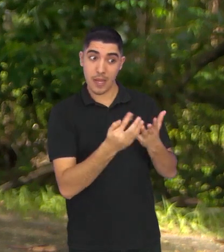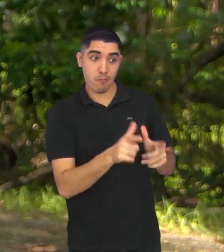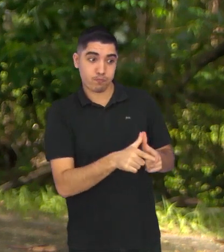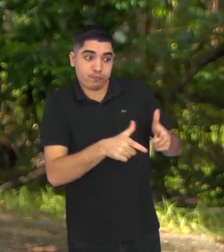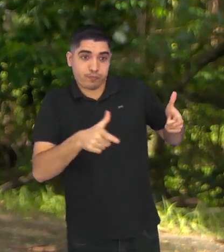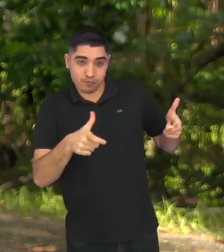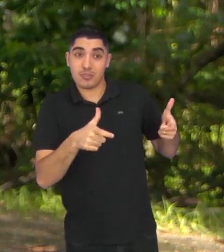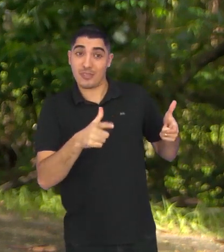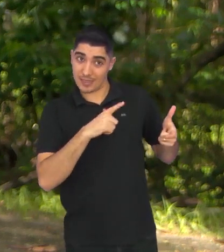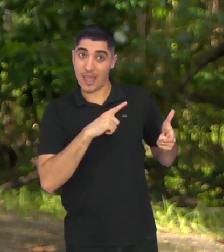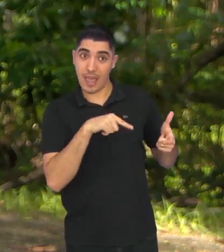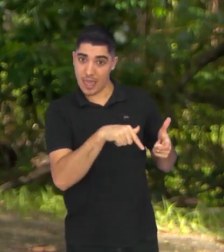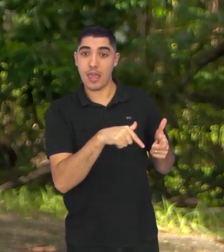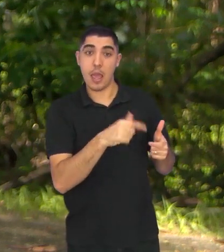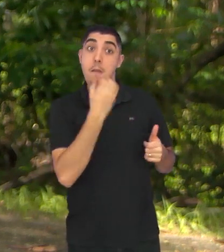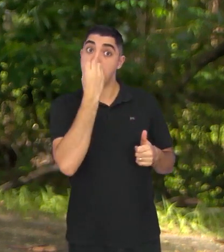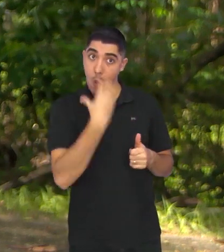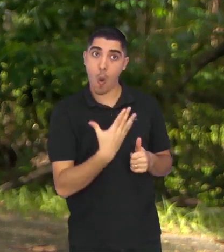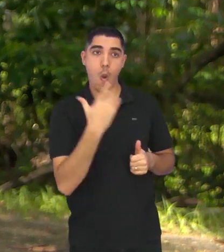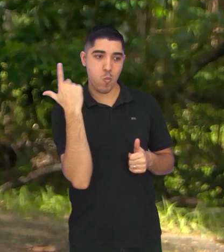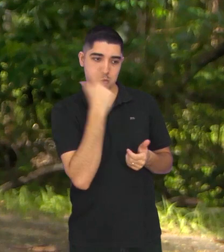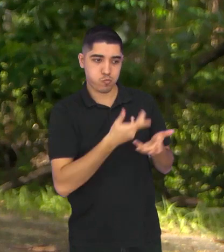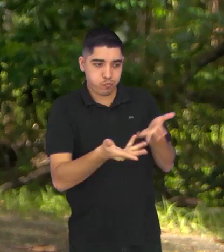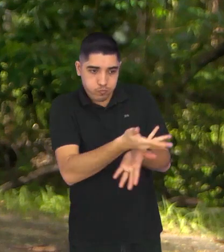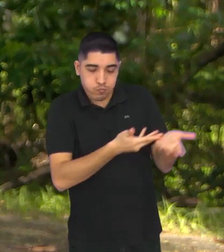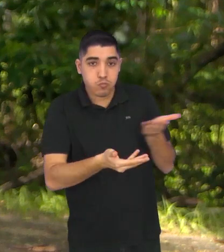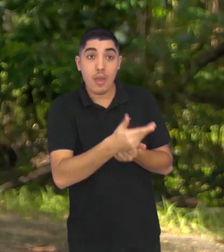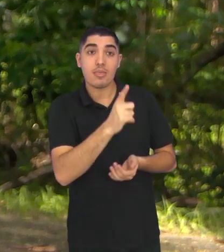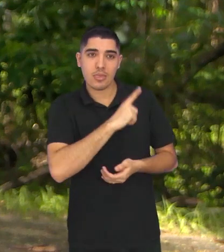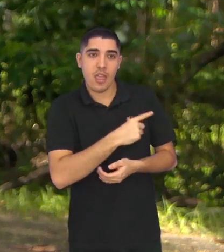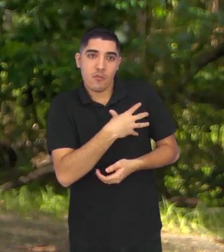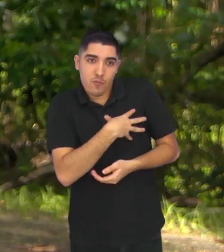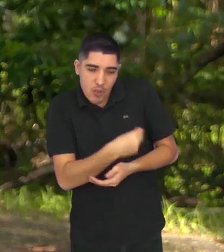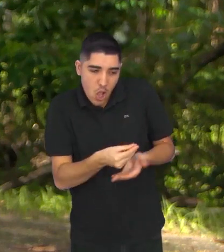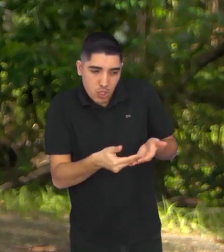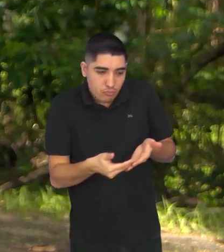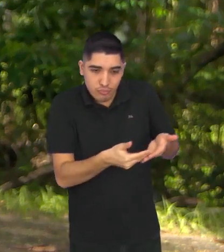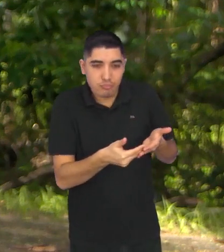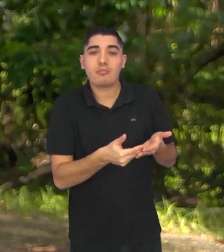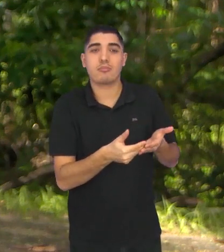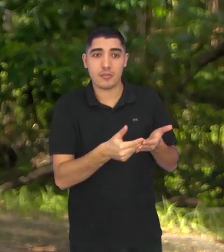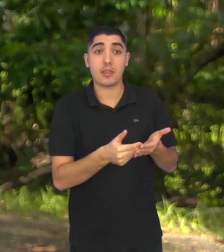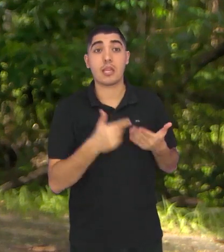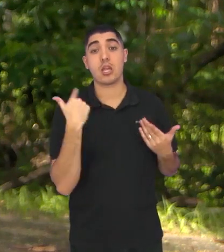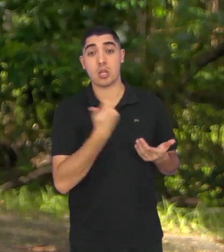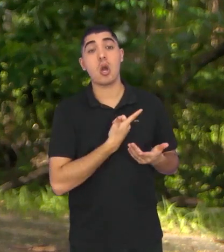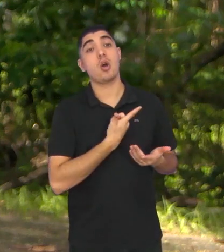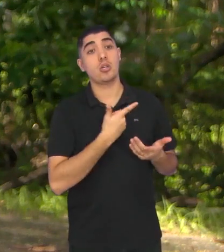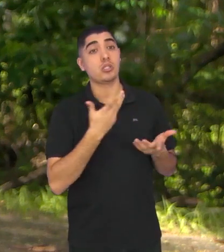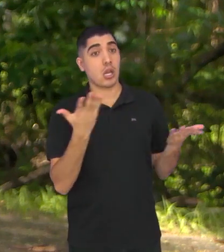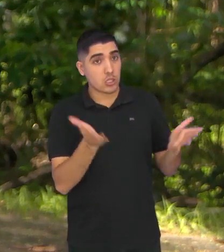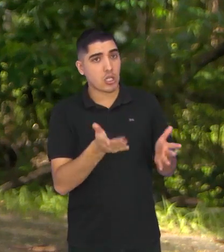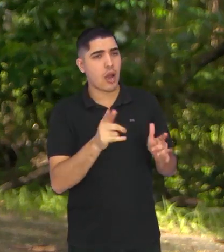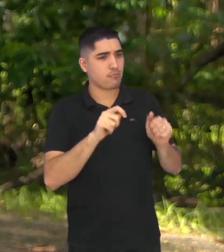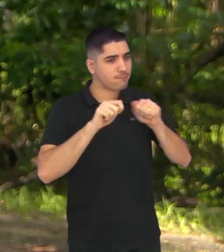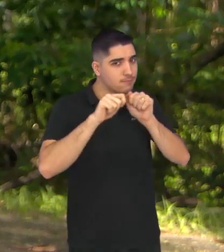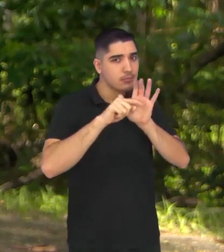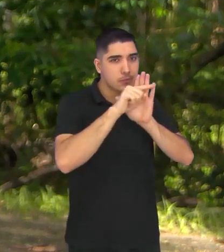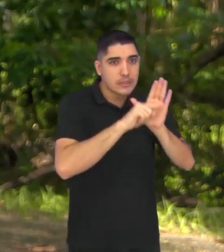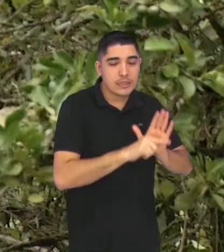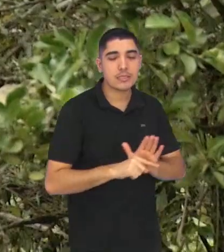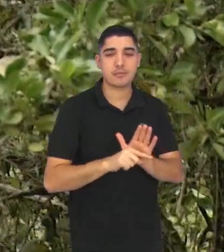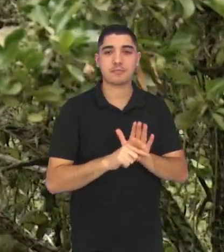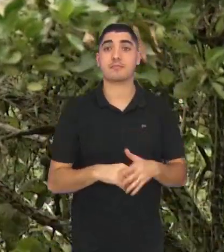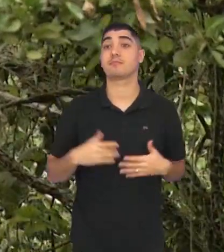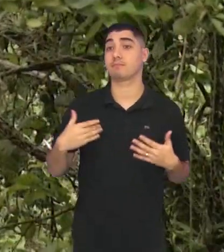grande aqui, a gente tem um bom índice reprodutivo, temos filhotes atualmente também e a gente tem feito essas